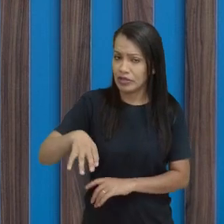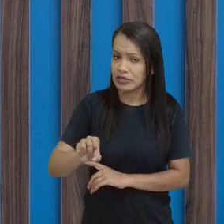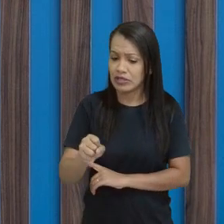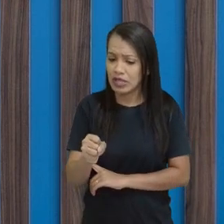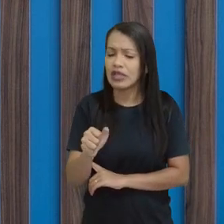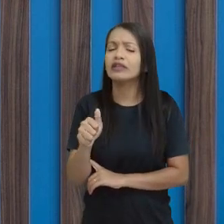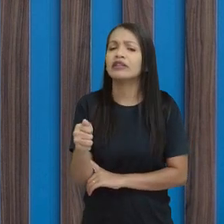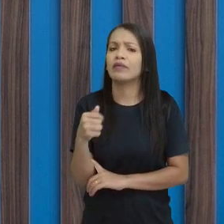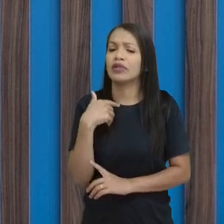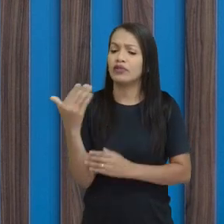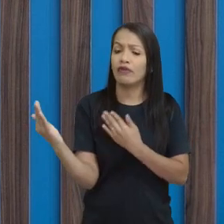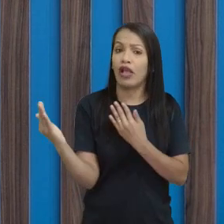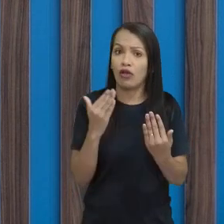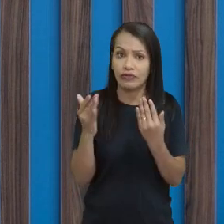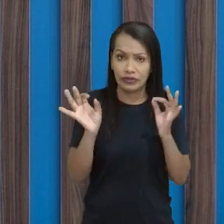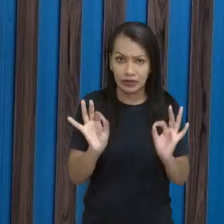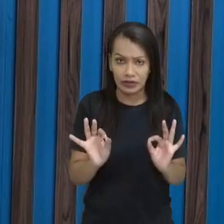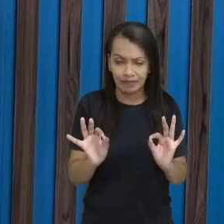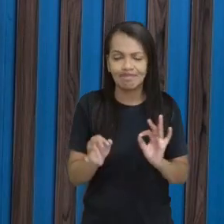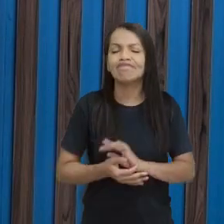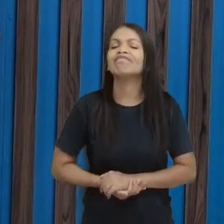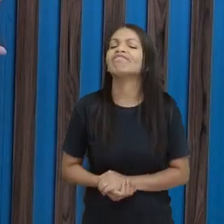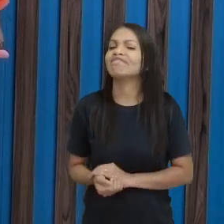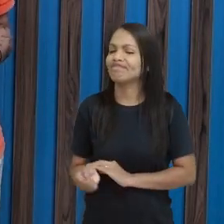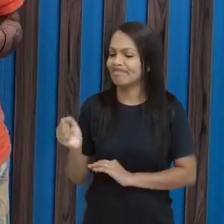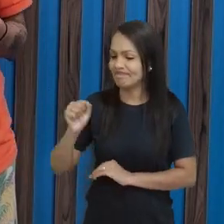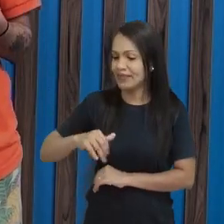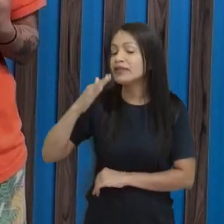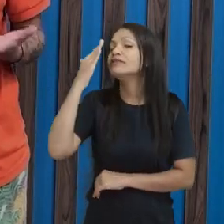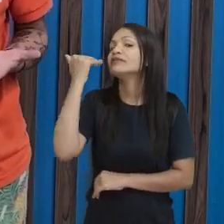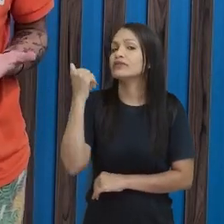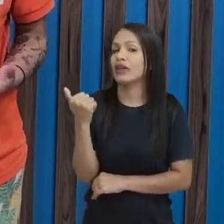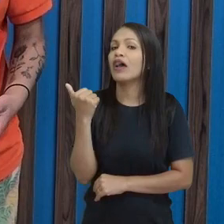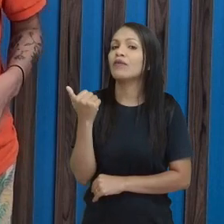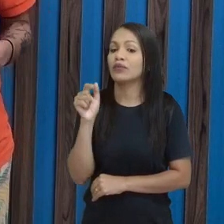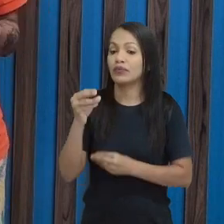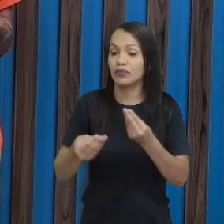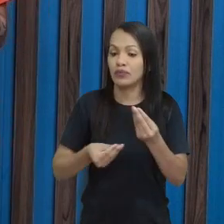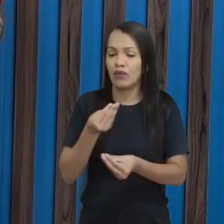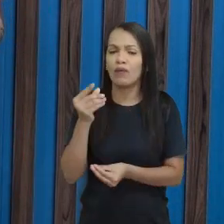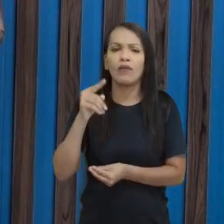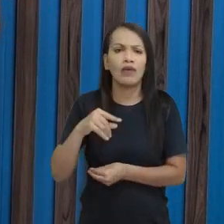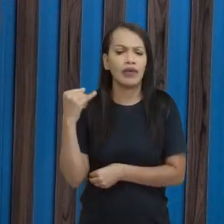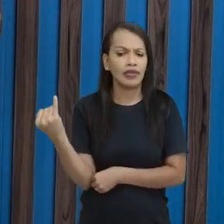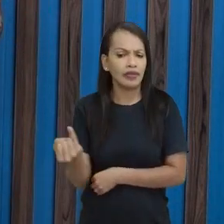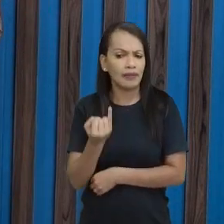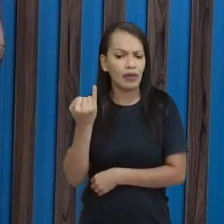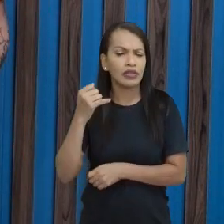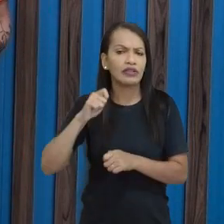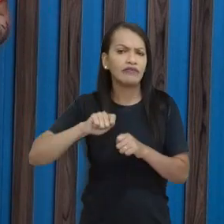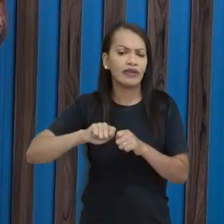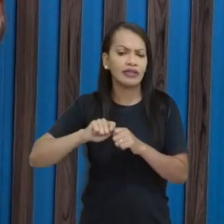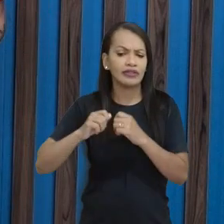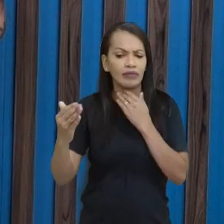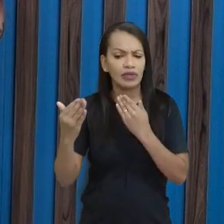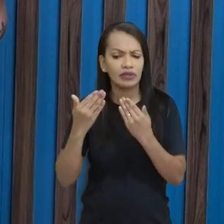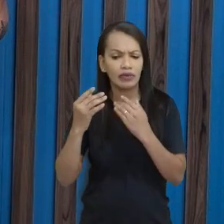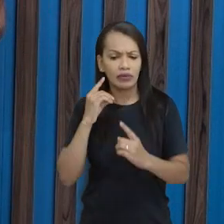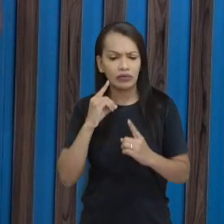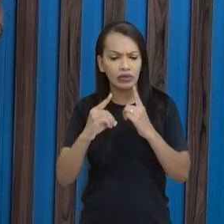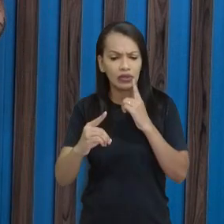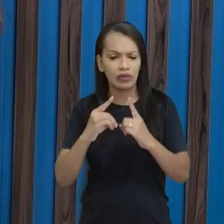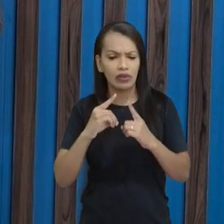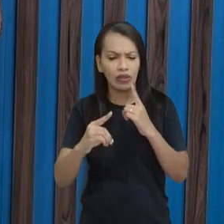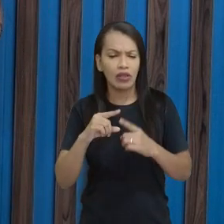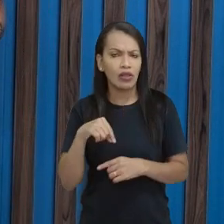bate-papo, não é isso, professora? Exatamente, a gente sabe, o quanto é importante a gente fazer esse bate-papo, esse diálogo,